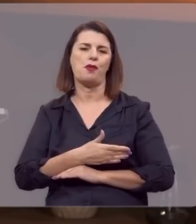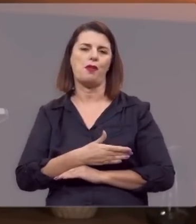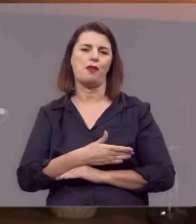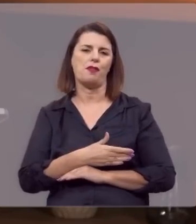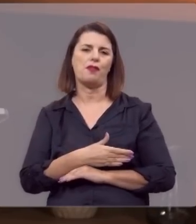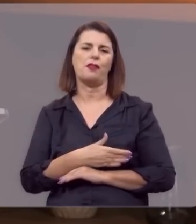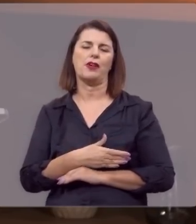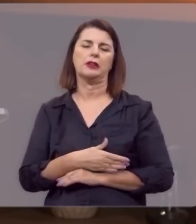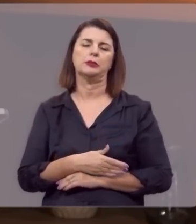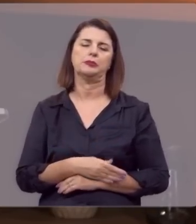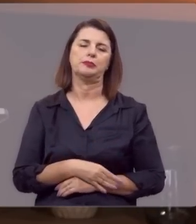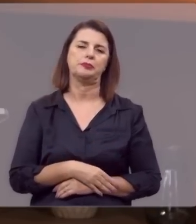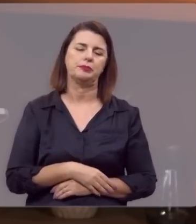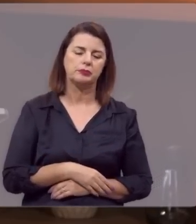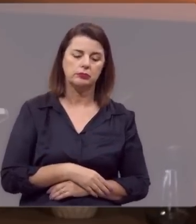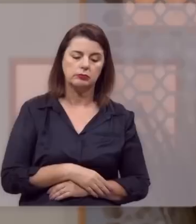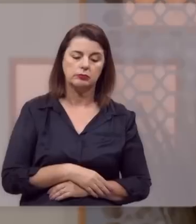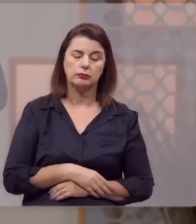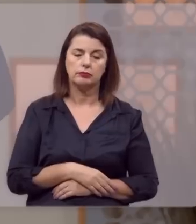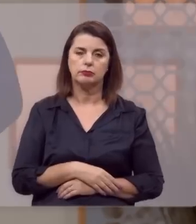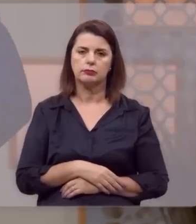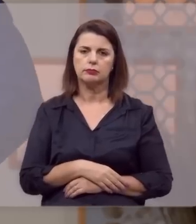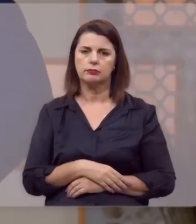saída da sua obra.